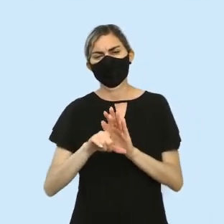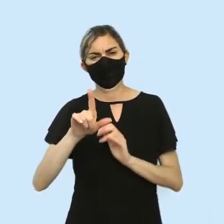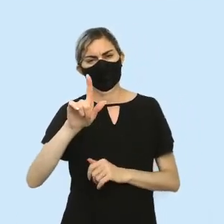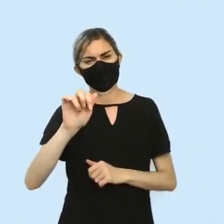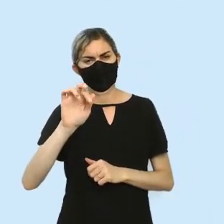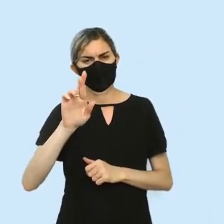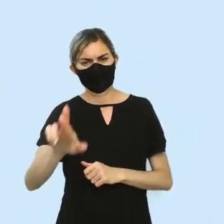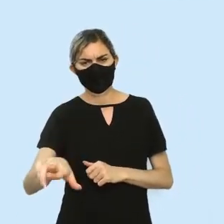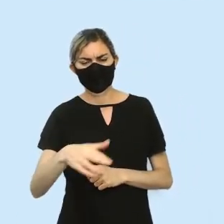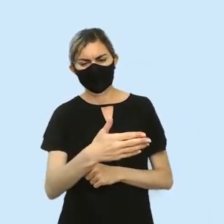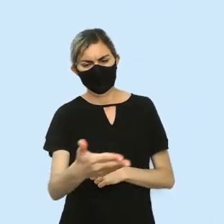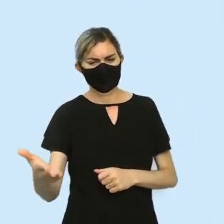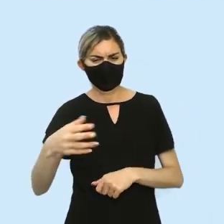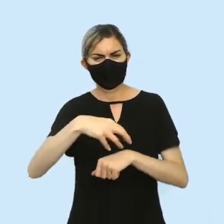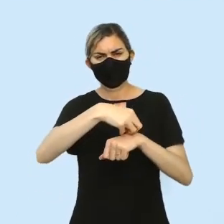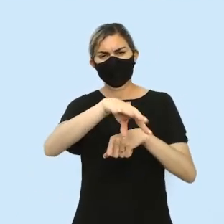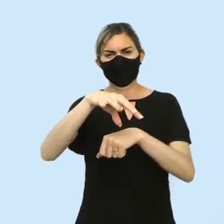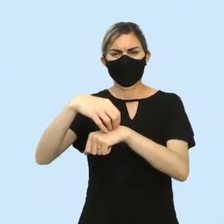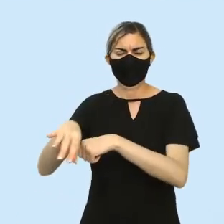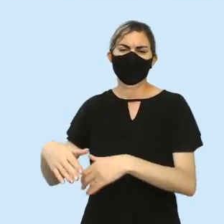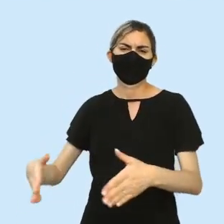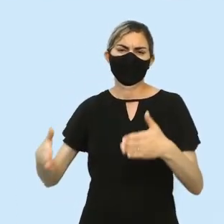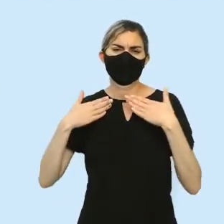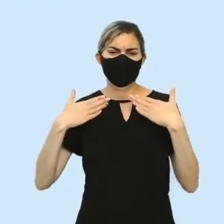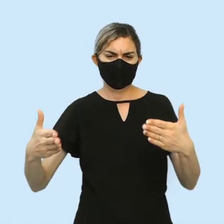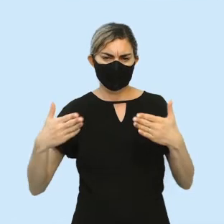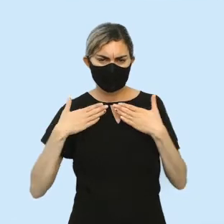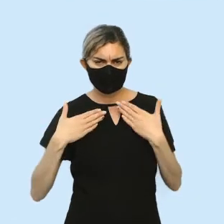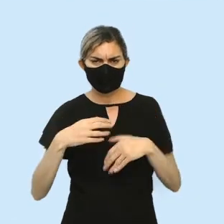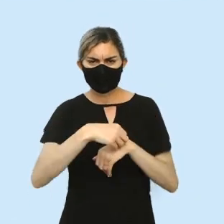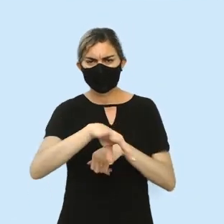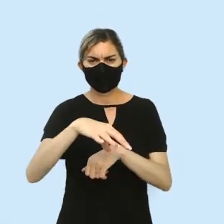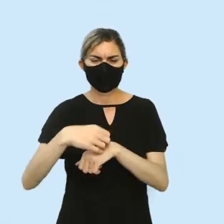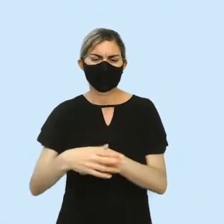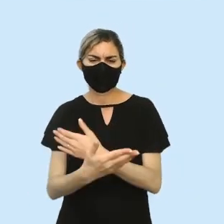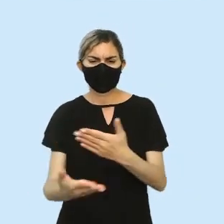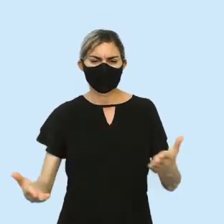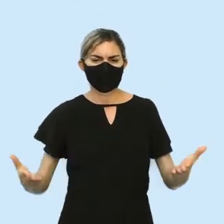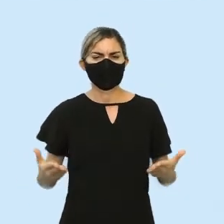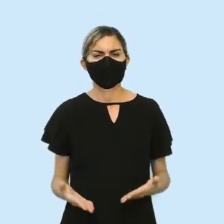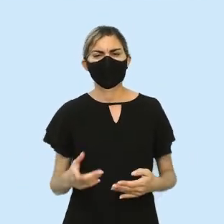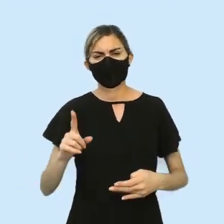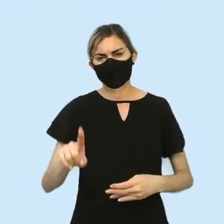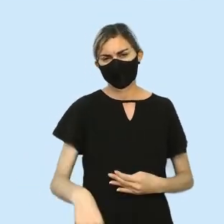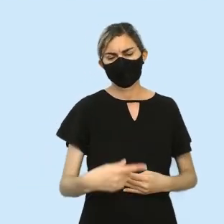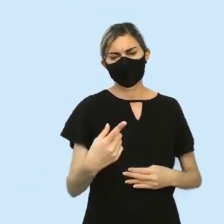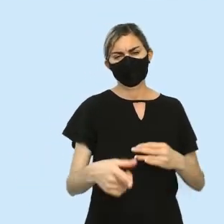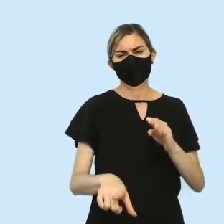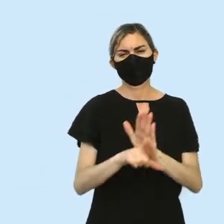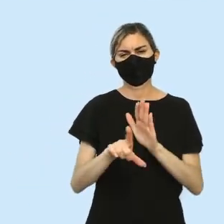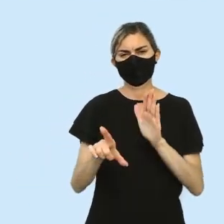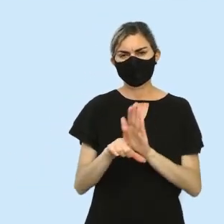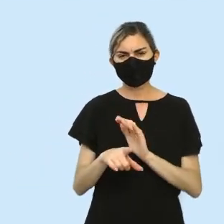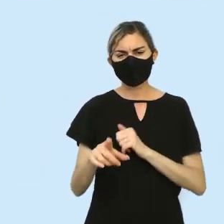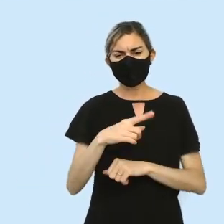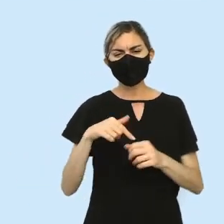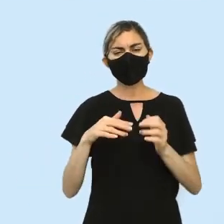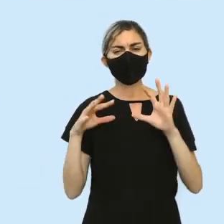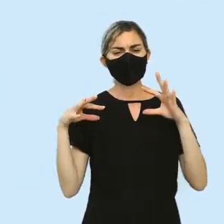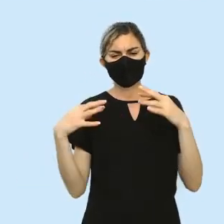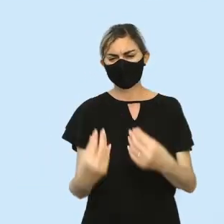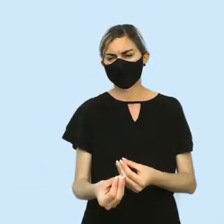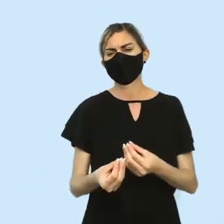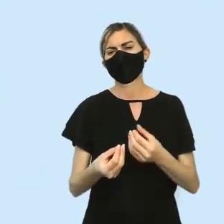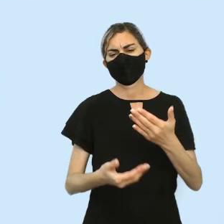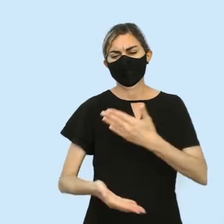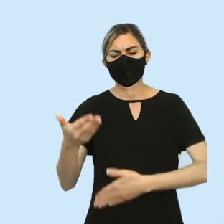geral das trocas de calor. Esse princípio é uma lei geral de todas as